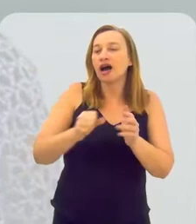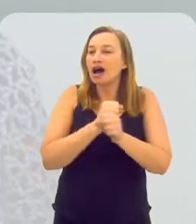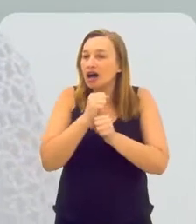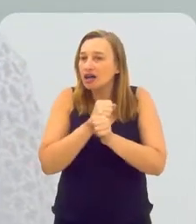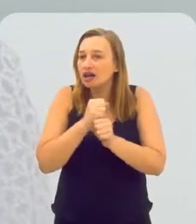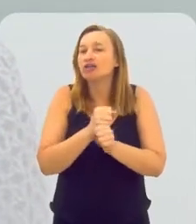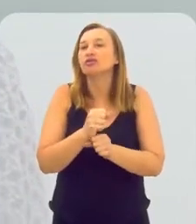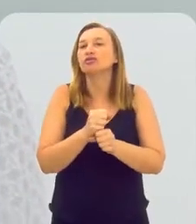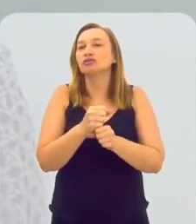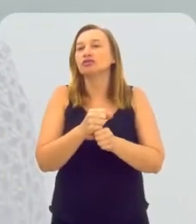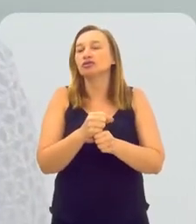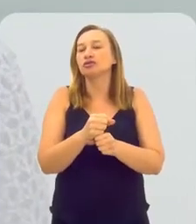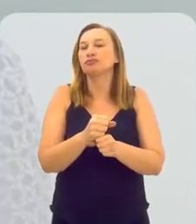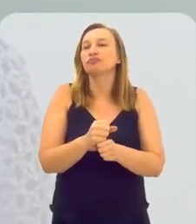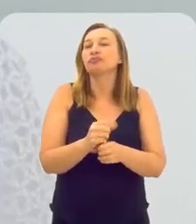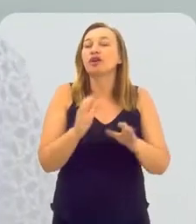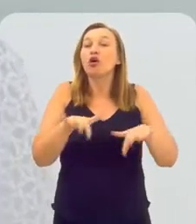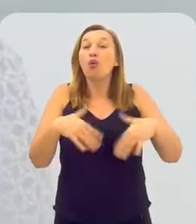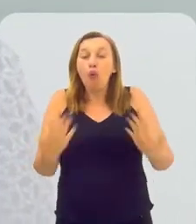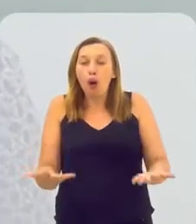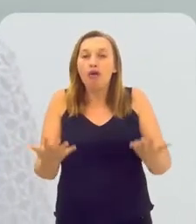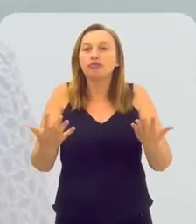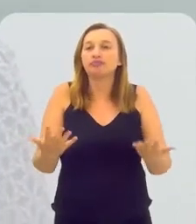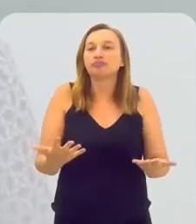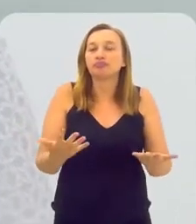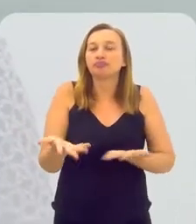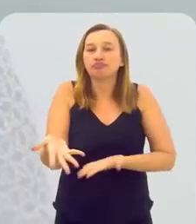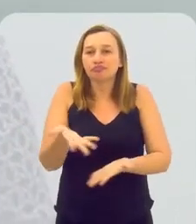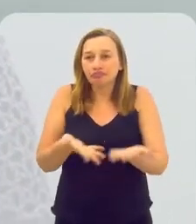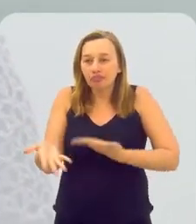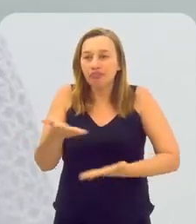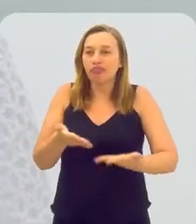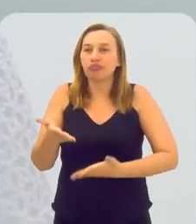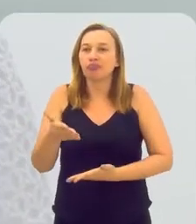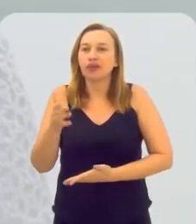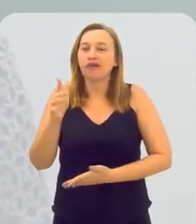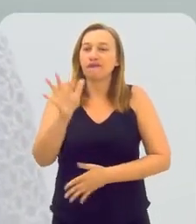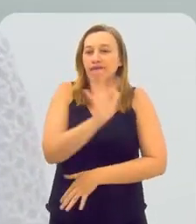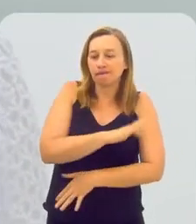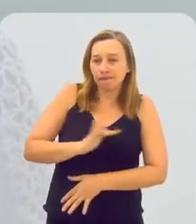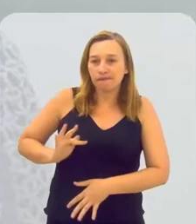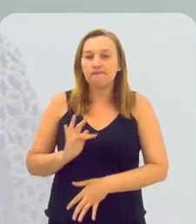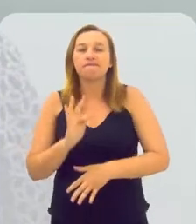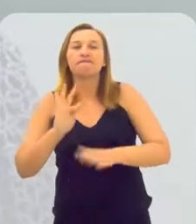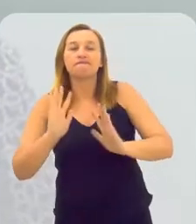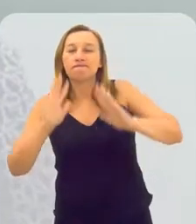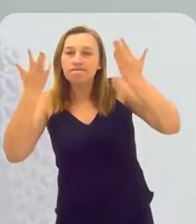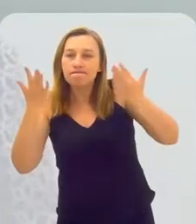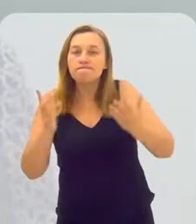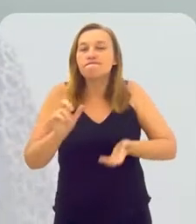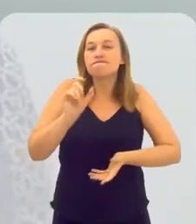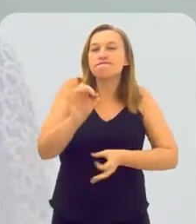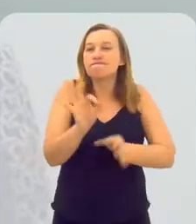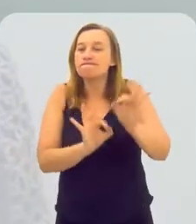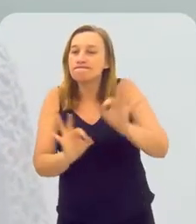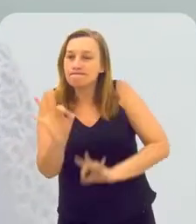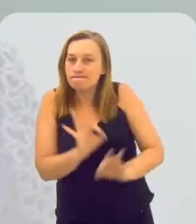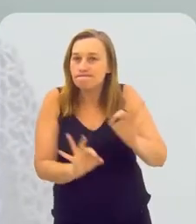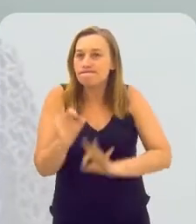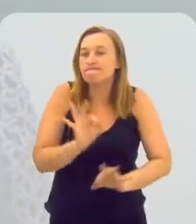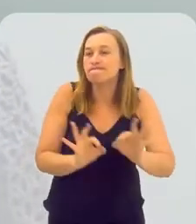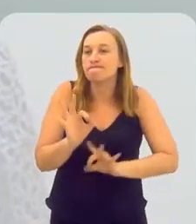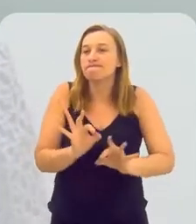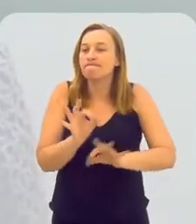nosso calendário há bastante tempo. E eu queria saber de você qual vai ser a participação da Firjan. Nesse evento, o que